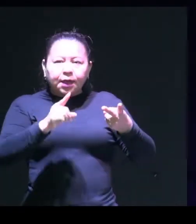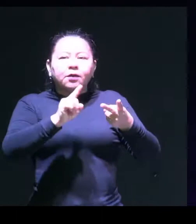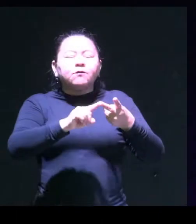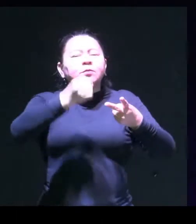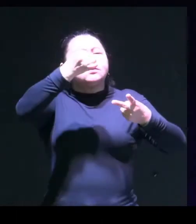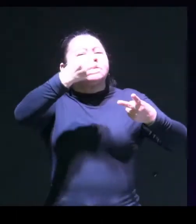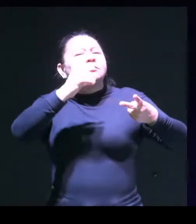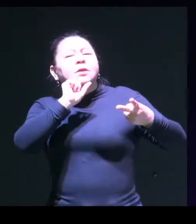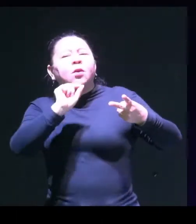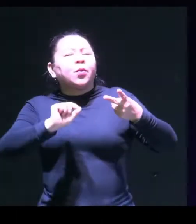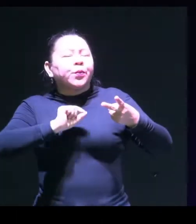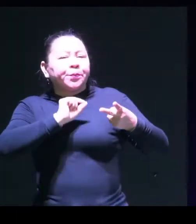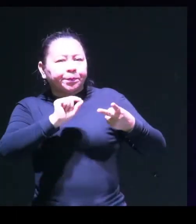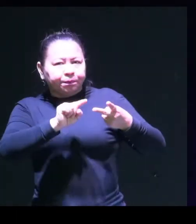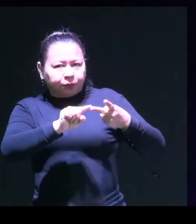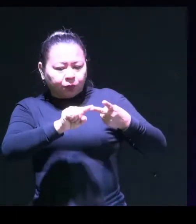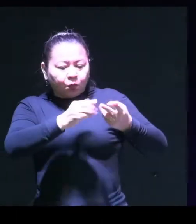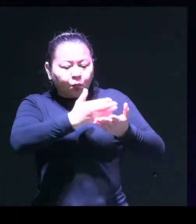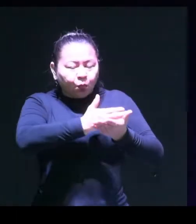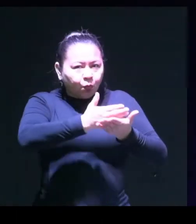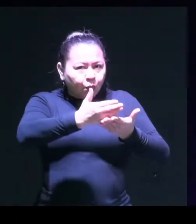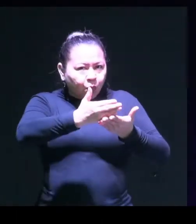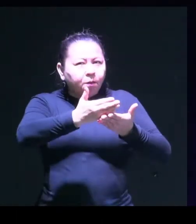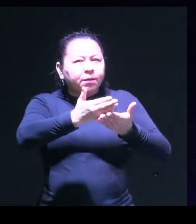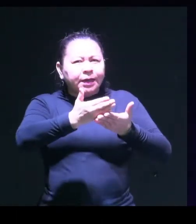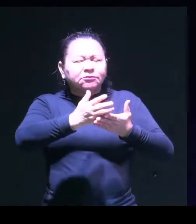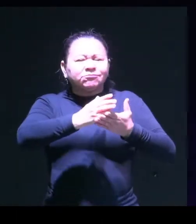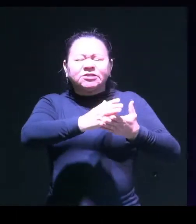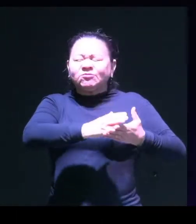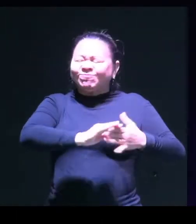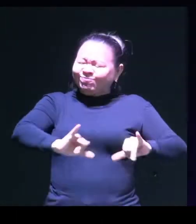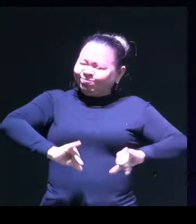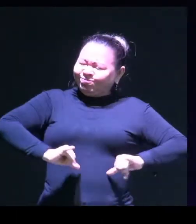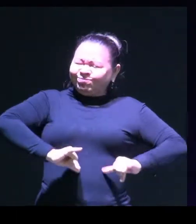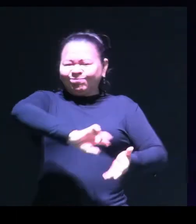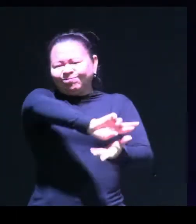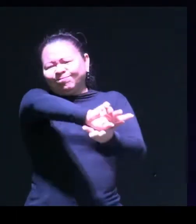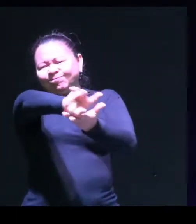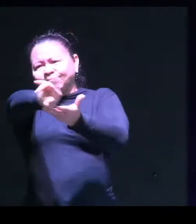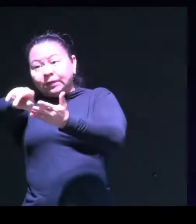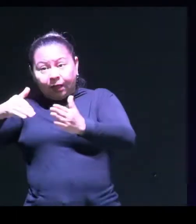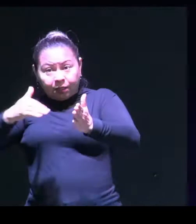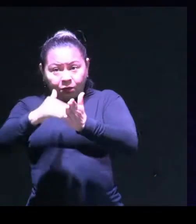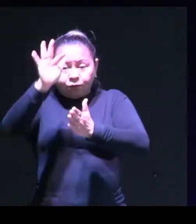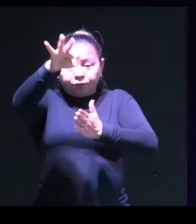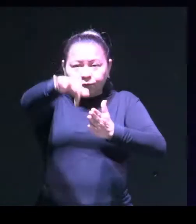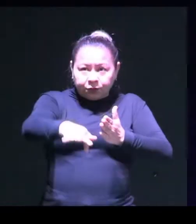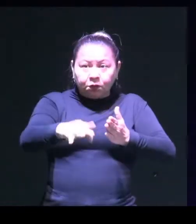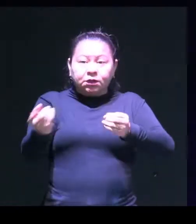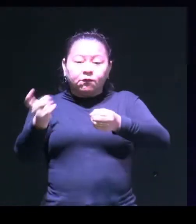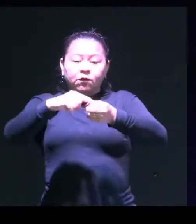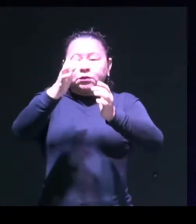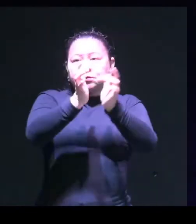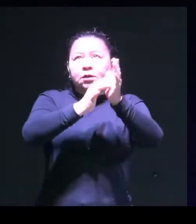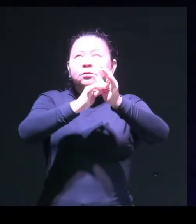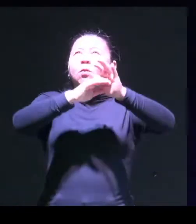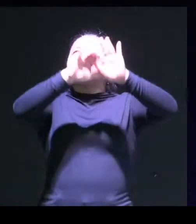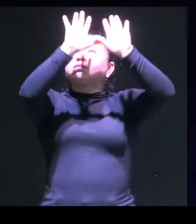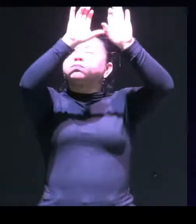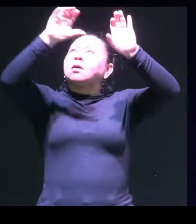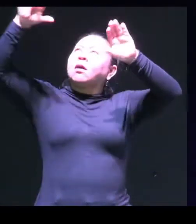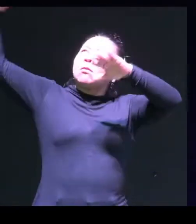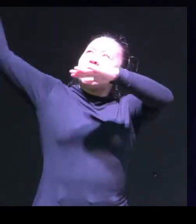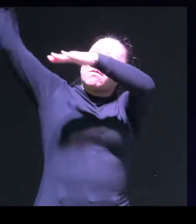vamos falar sobre o início da grande tribulação e até o final dela, com a vinda de Jesus nas nuvens